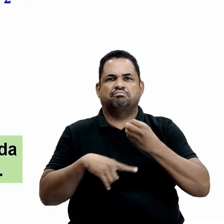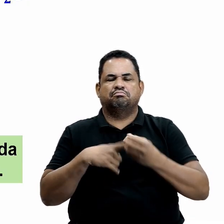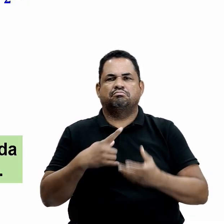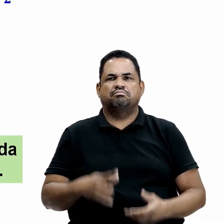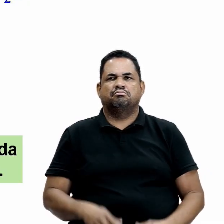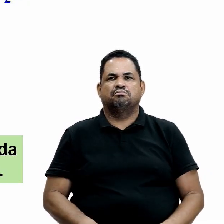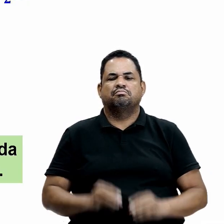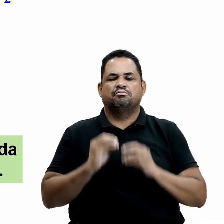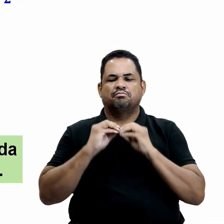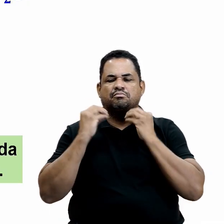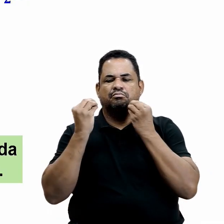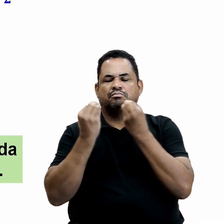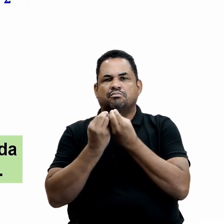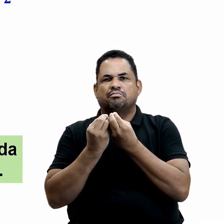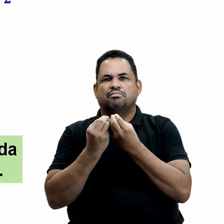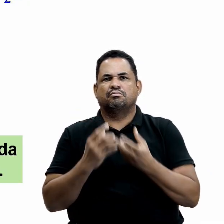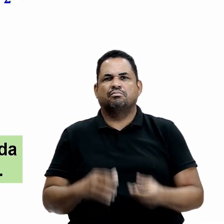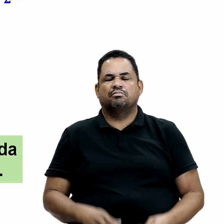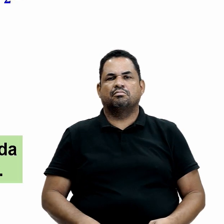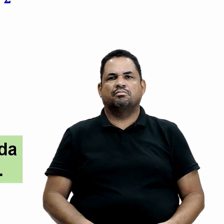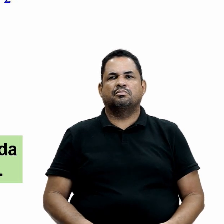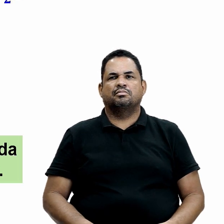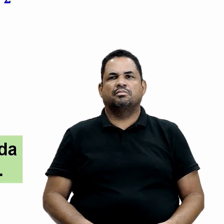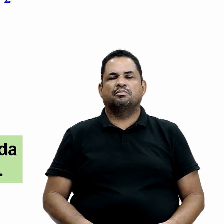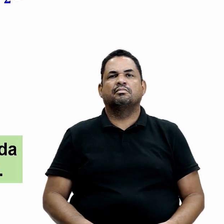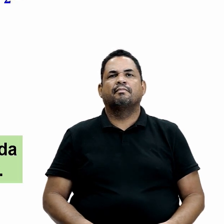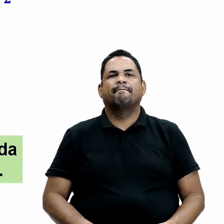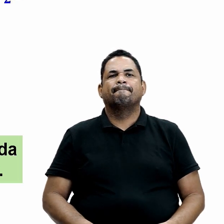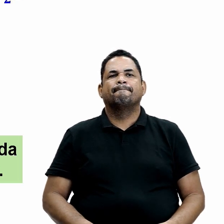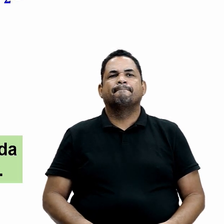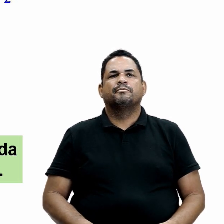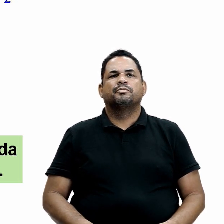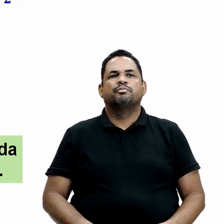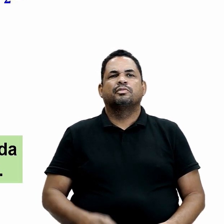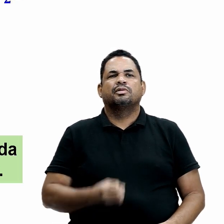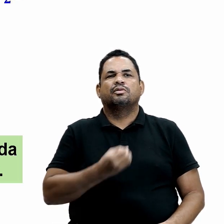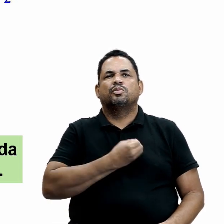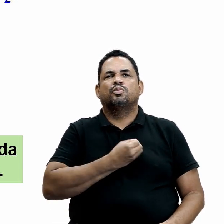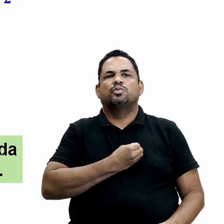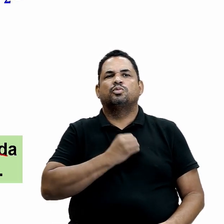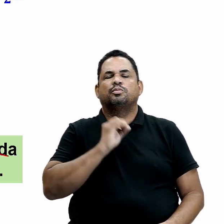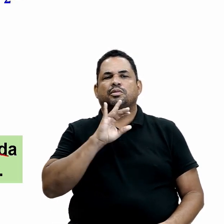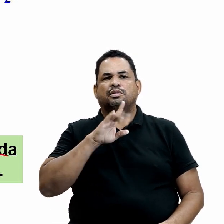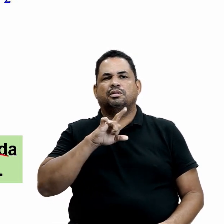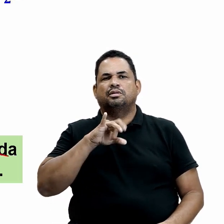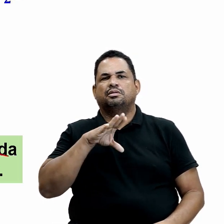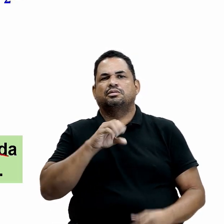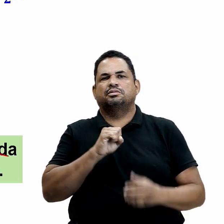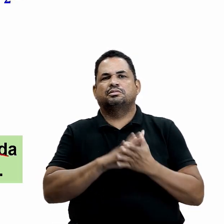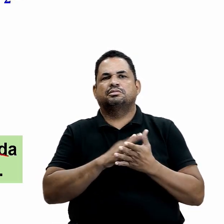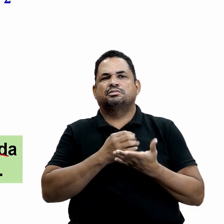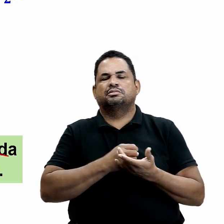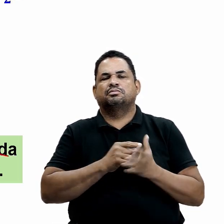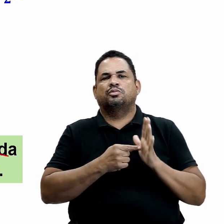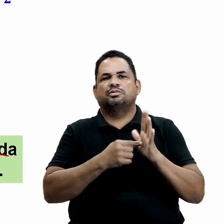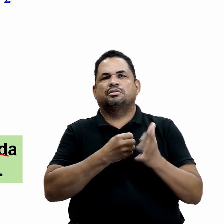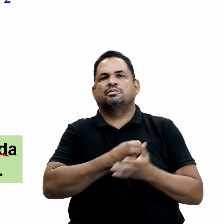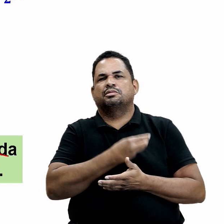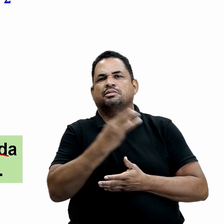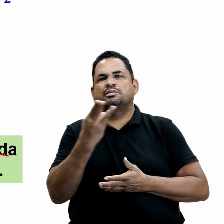O índice, conforme eu mencionei, ele indica a quantidade de átomos de cada elemento